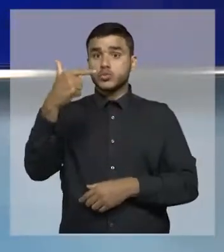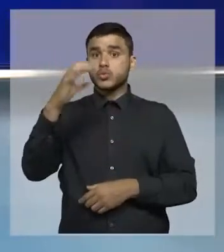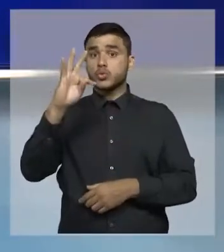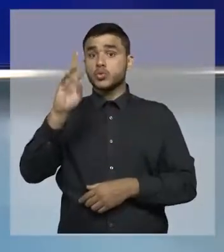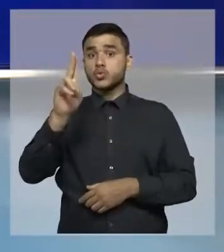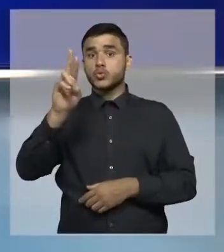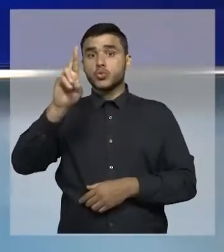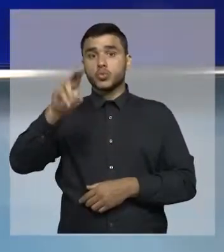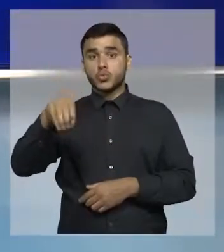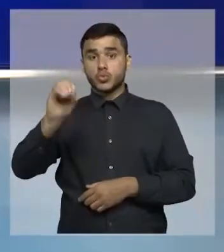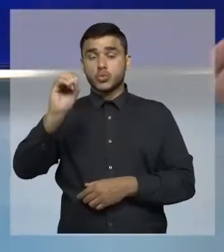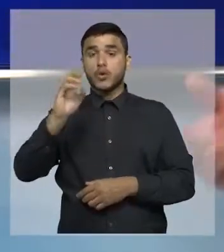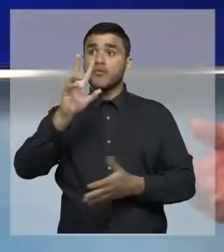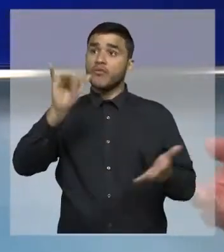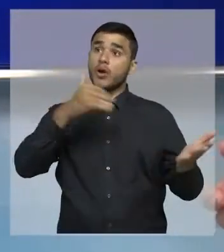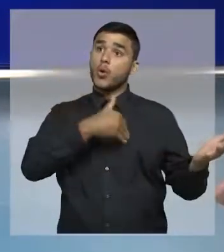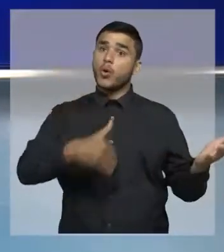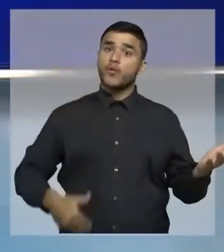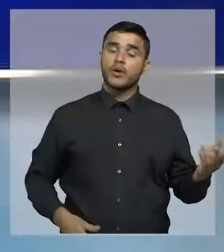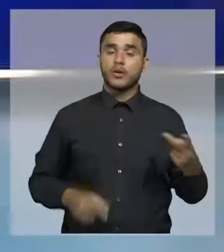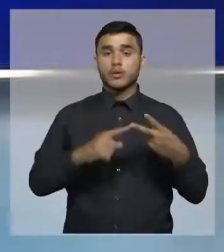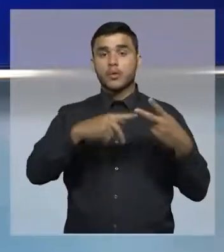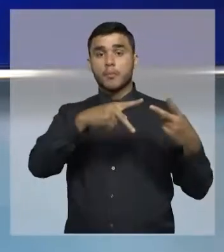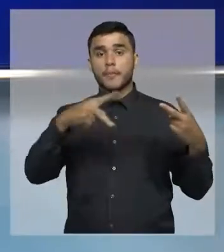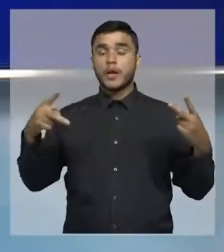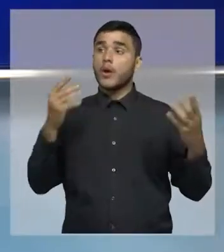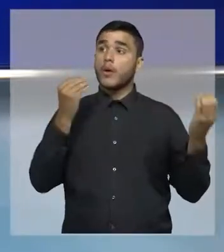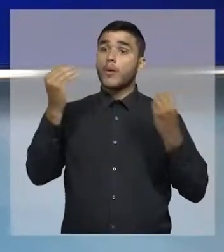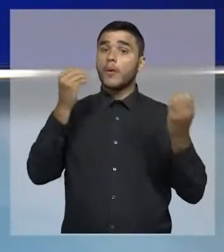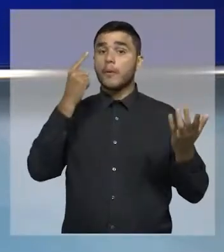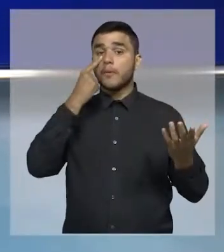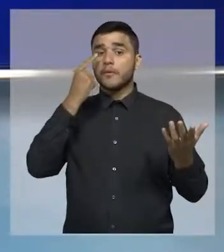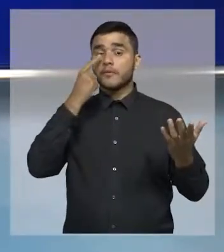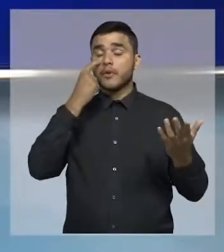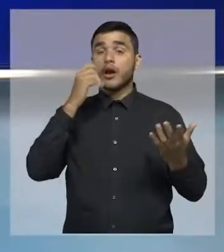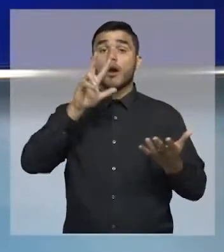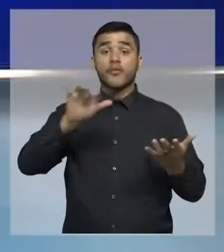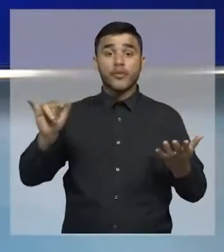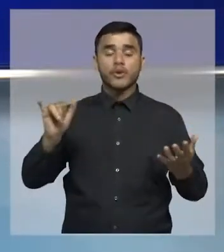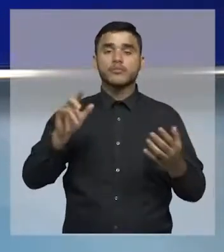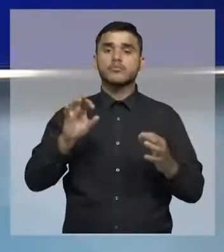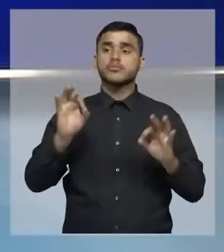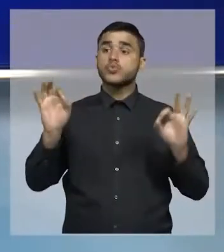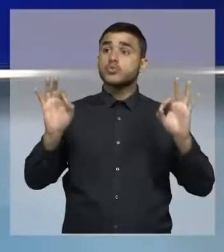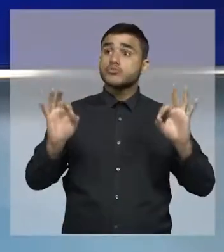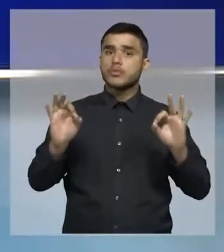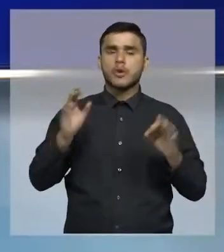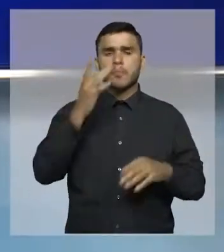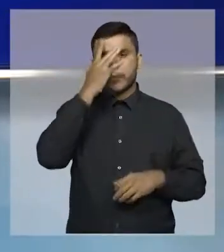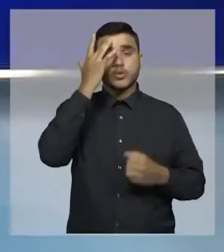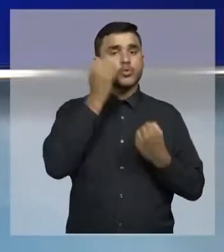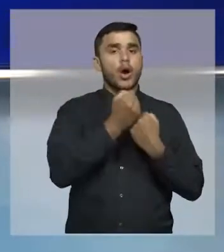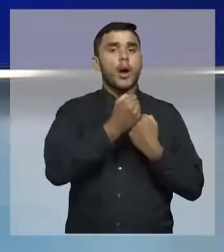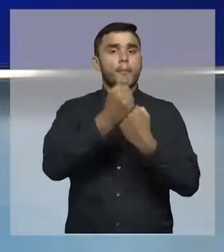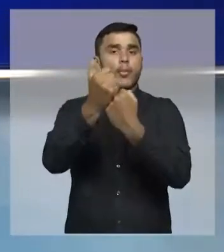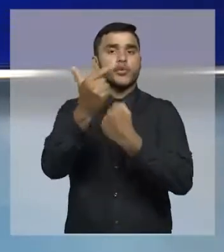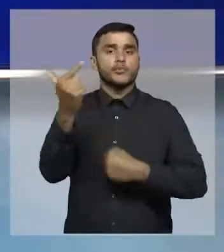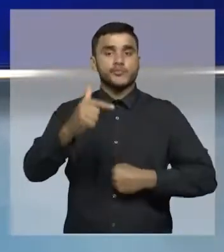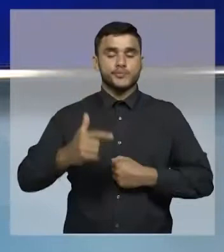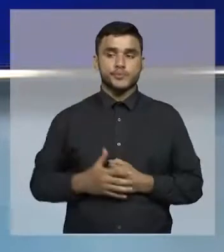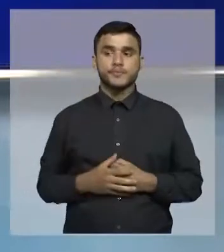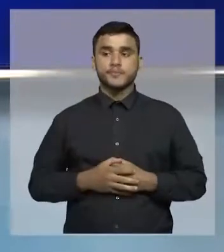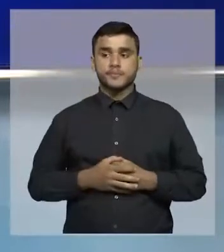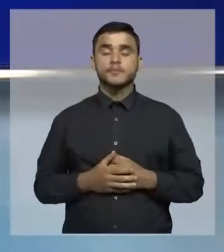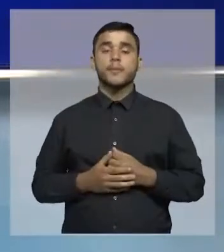nas economias desenvolvidas, nas democracias consolidadas e modernas, as eleições não são coincidentes.